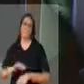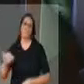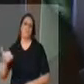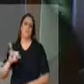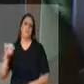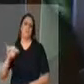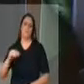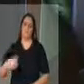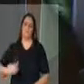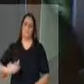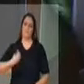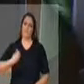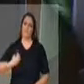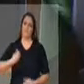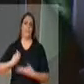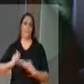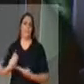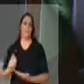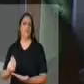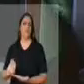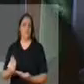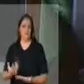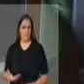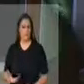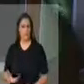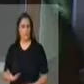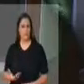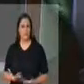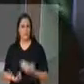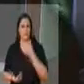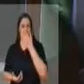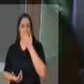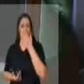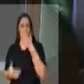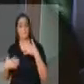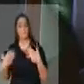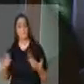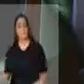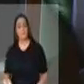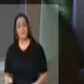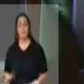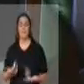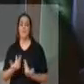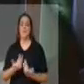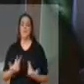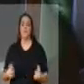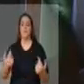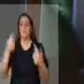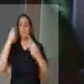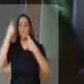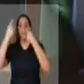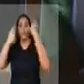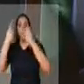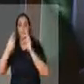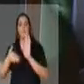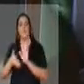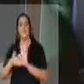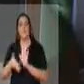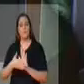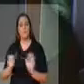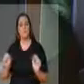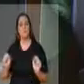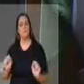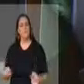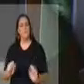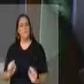humana que está em jogo nesse processo. Então, essa medida, como outras, que eu acho que nós podemos, como